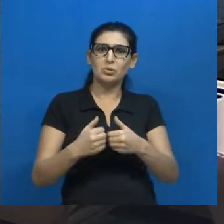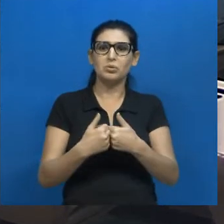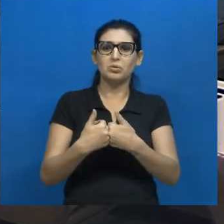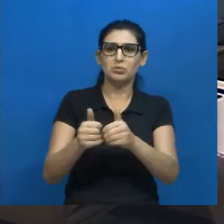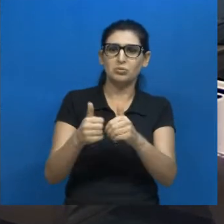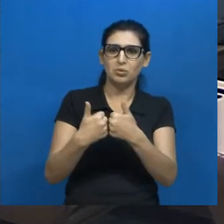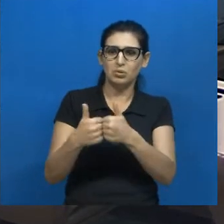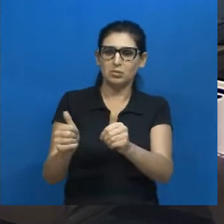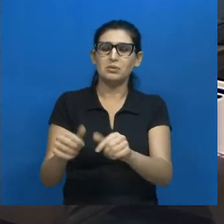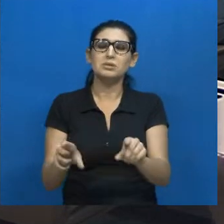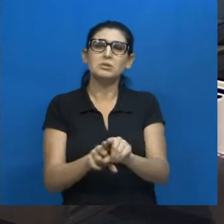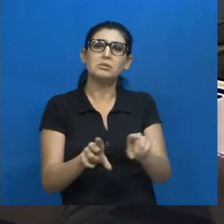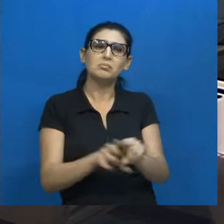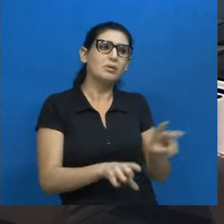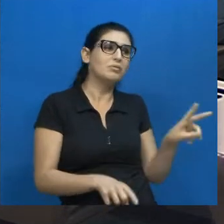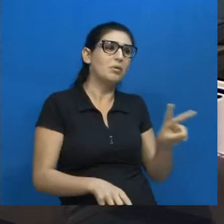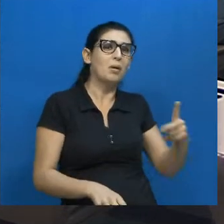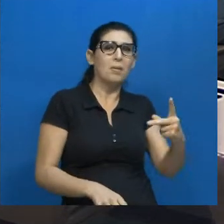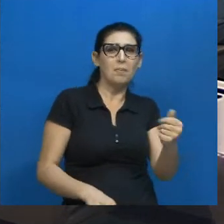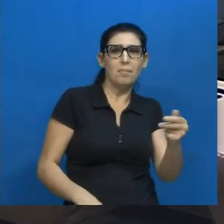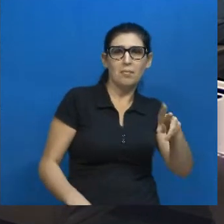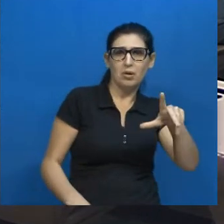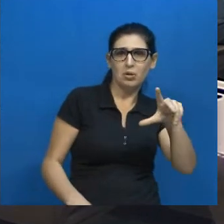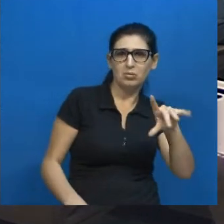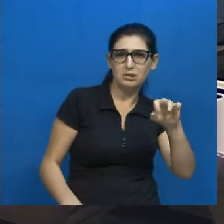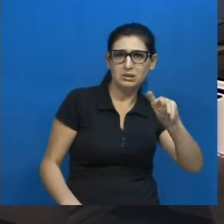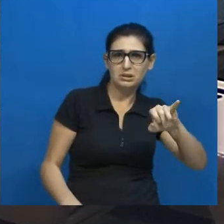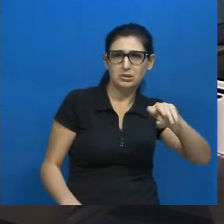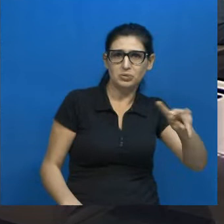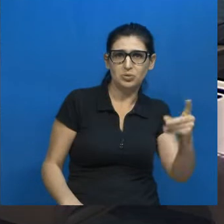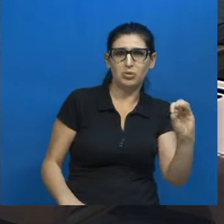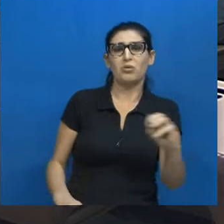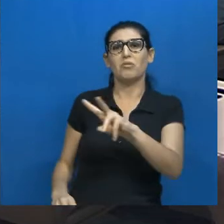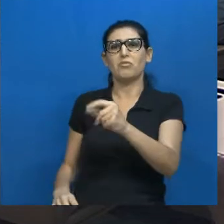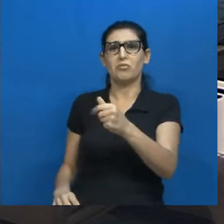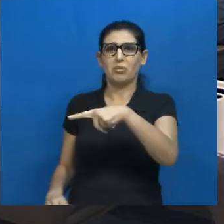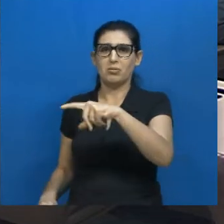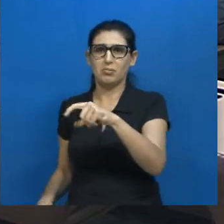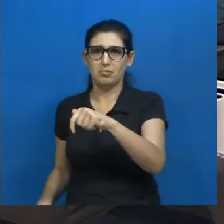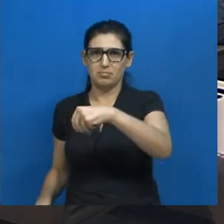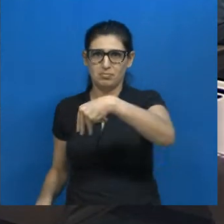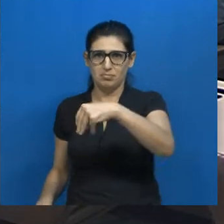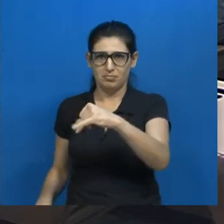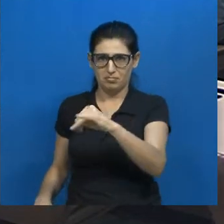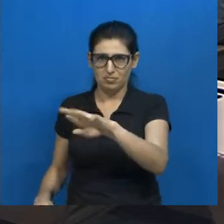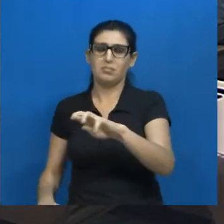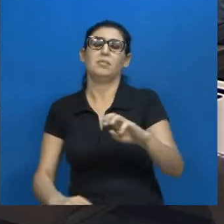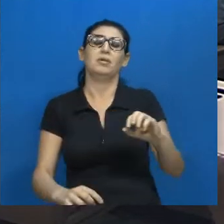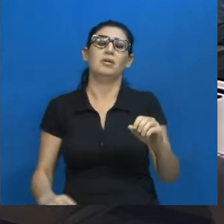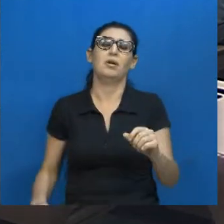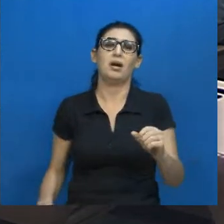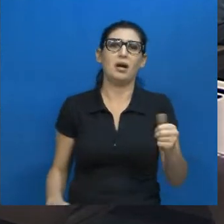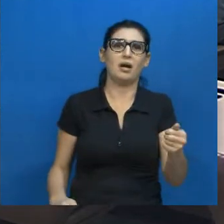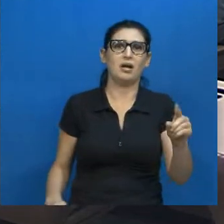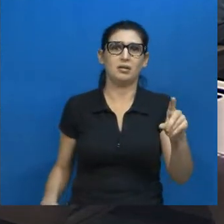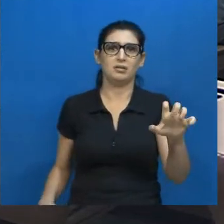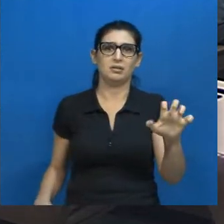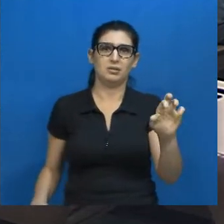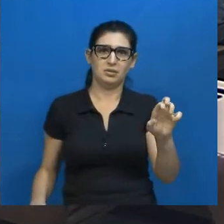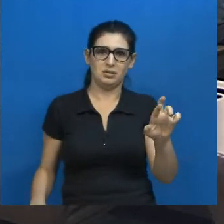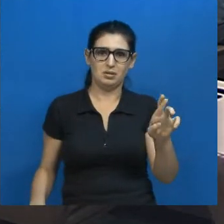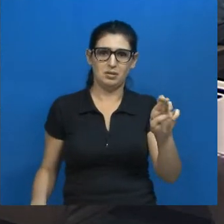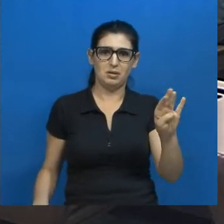vereadores presentes, Paulinho dos Condutores, Valmir do Parque Meia Lua, Aderbal Sodré, Paulinho dos Esportes e